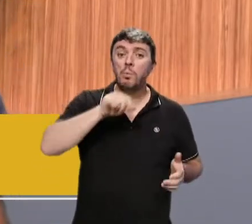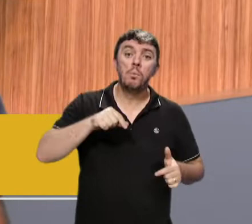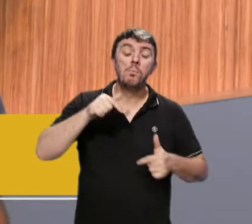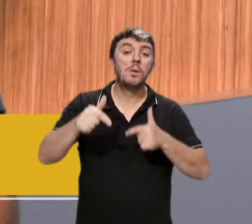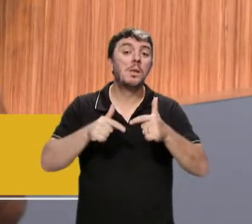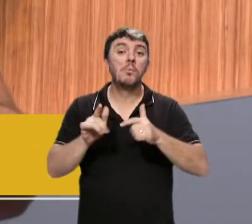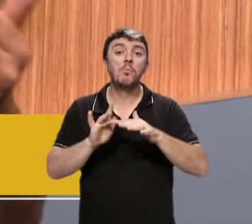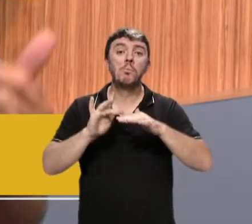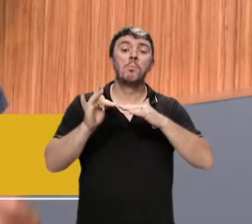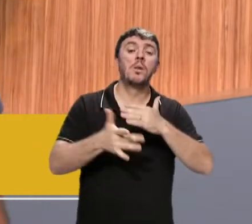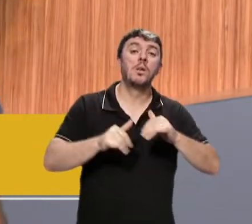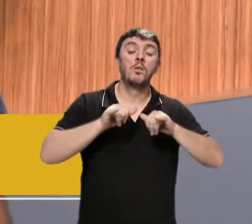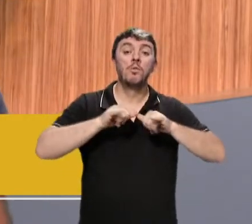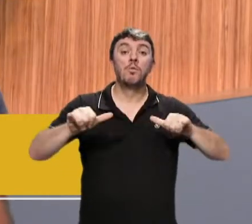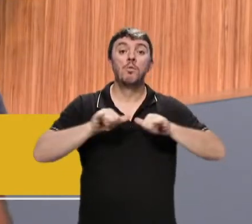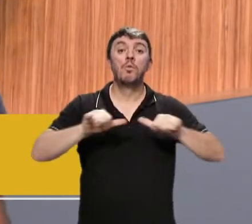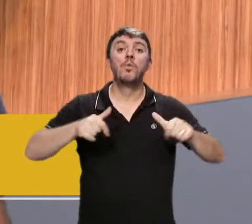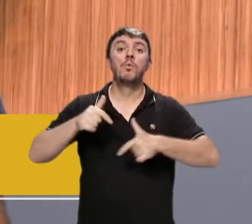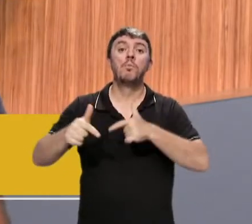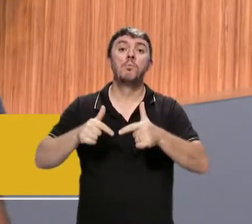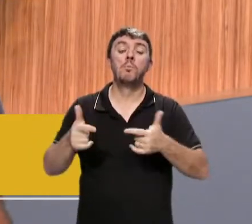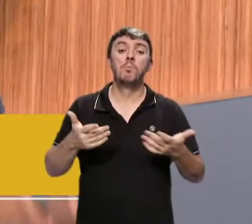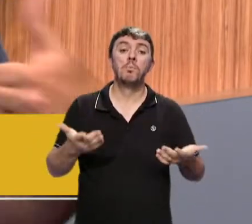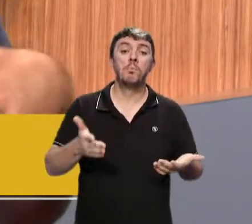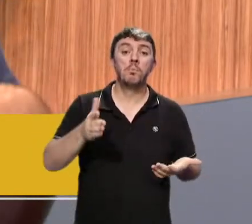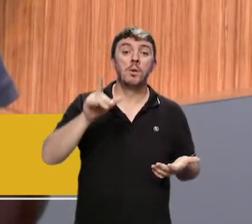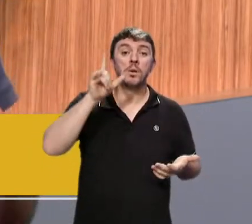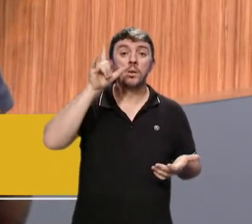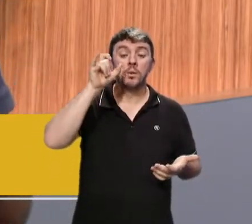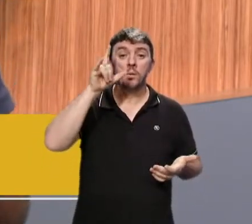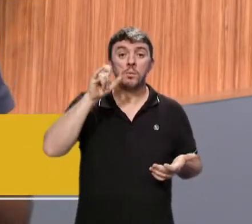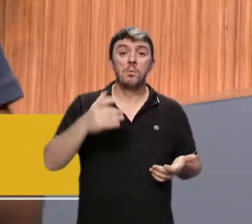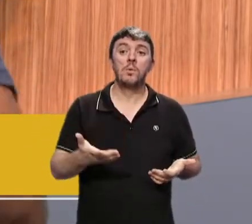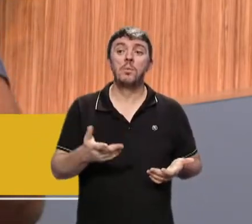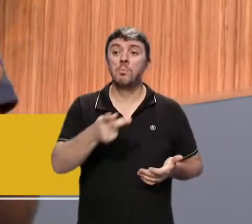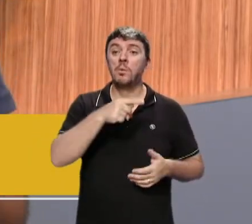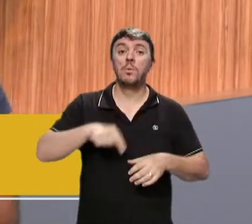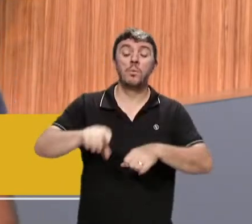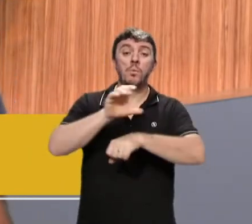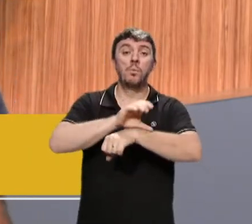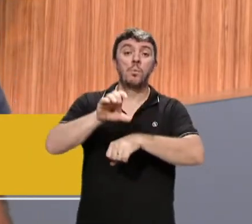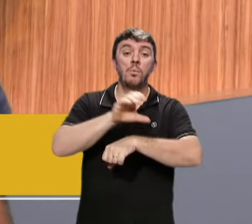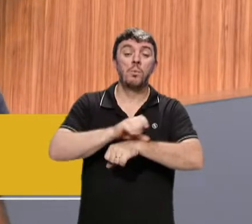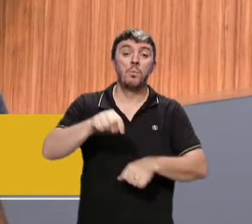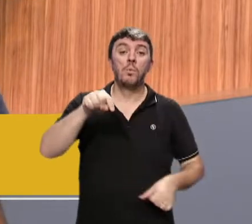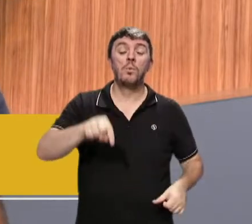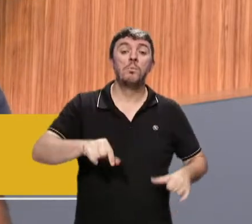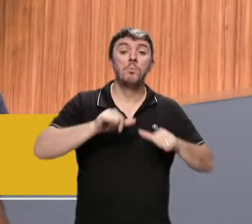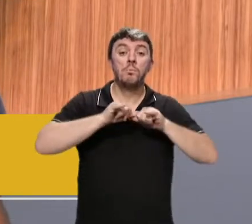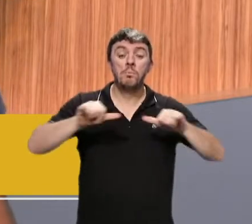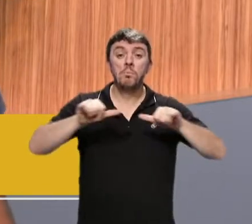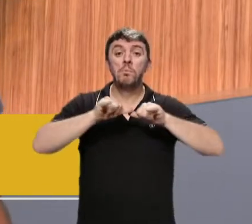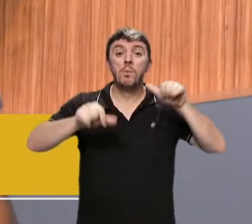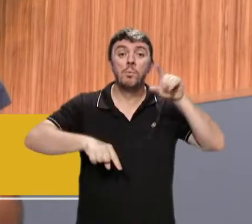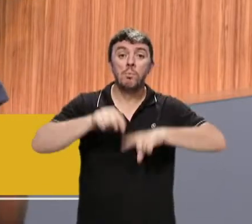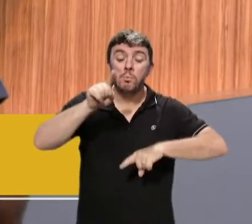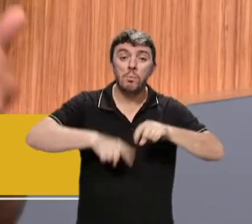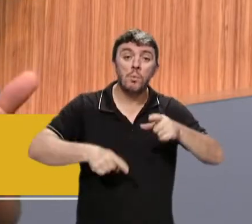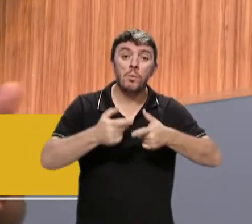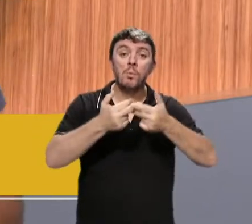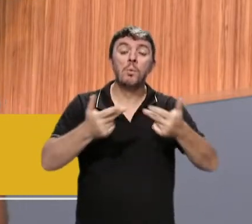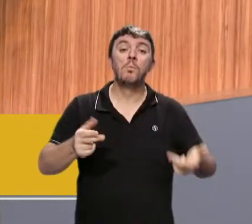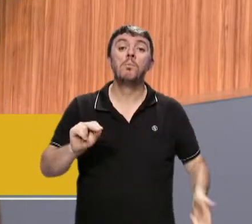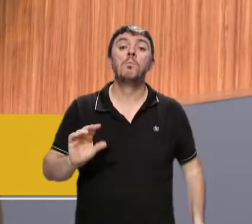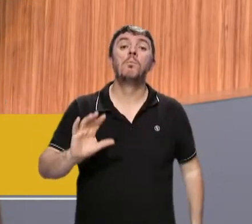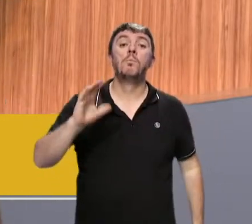mídias sociais, para quem divulga seu trabalho pelo Instagram? Muita gente faz cursos aqui na TV Tech voltados, né, para divulgação de produtos no Instagram. O que, é que será que